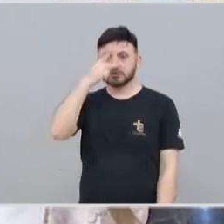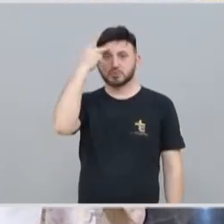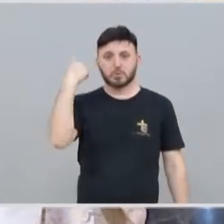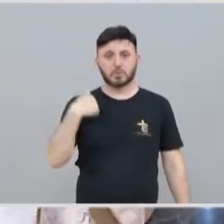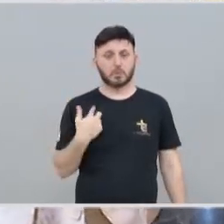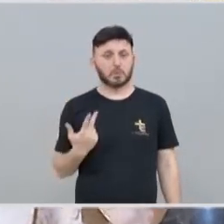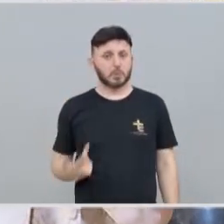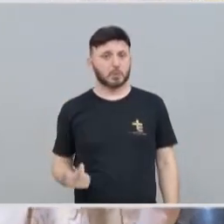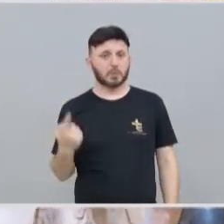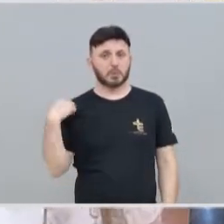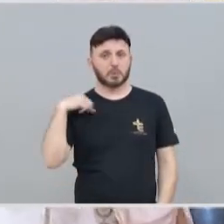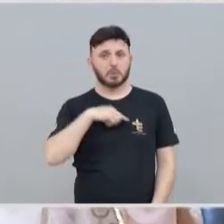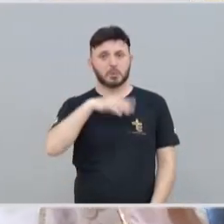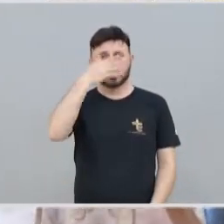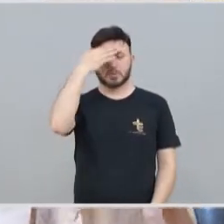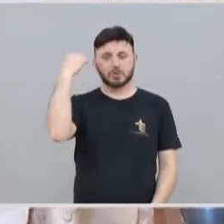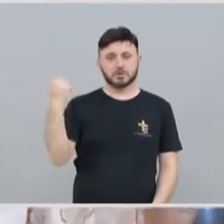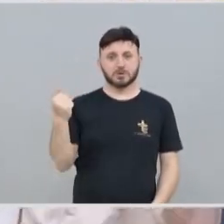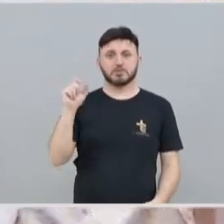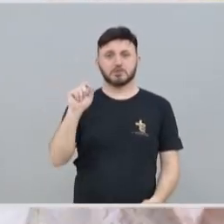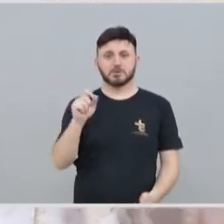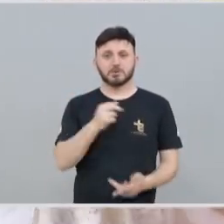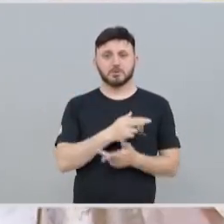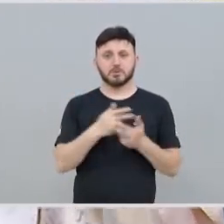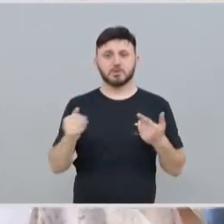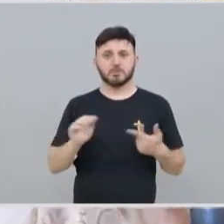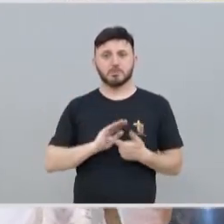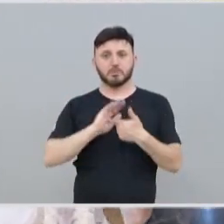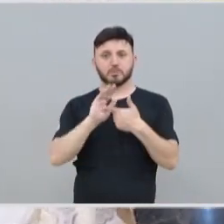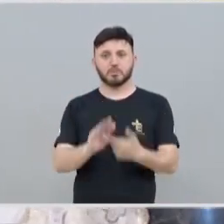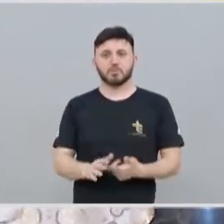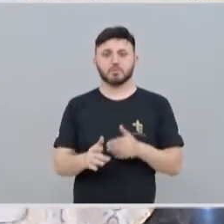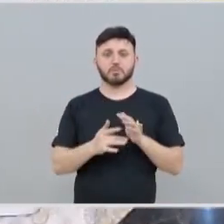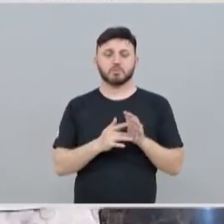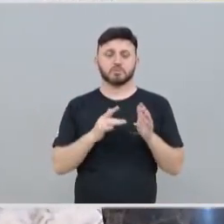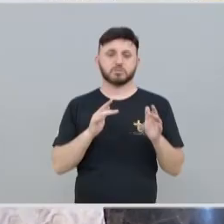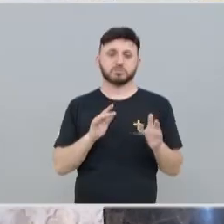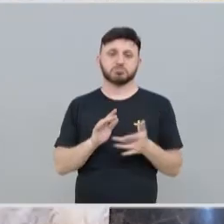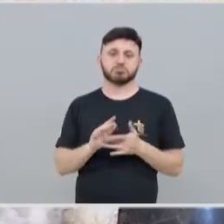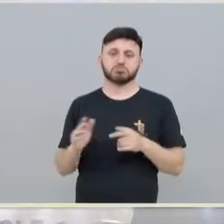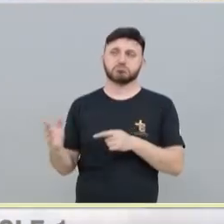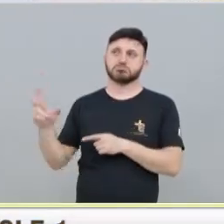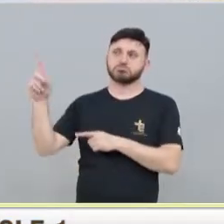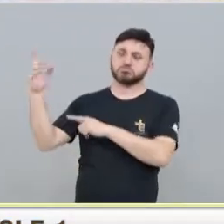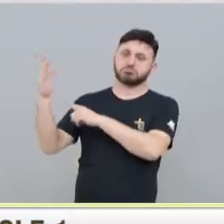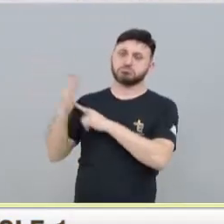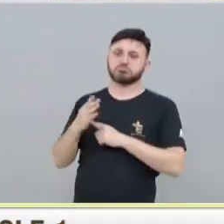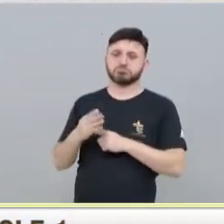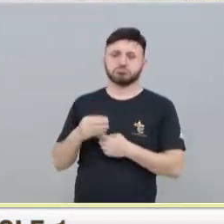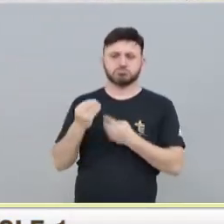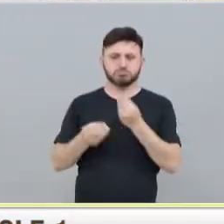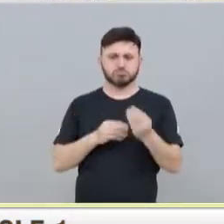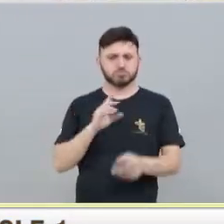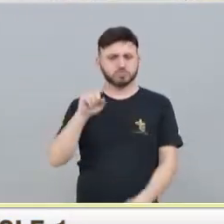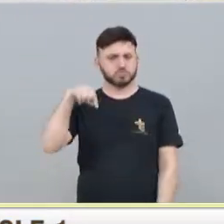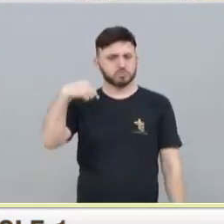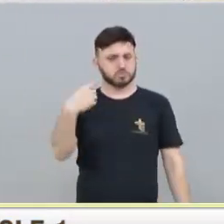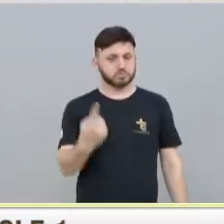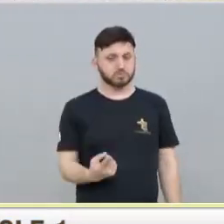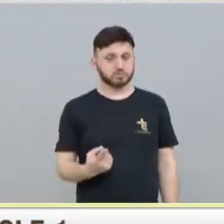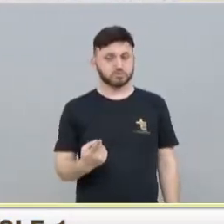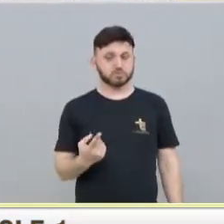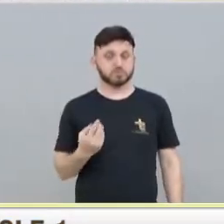esquecemos da t da da manifestação de deus como será depois